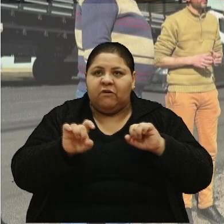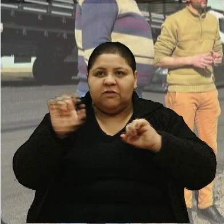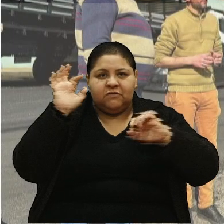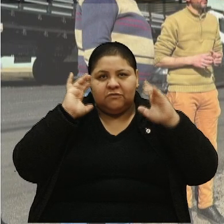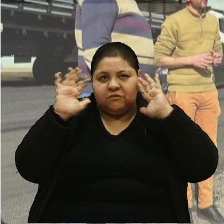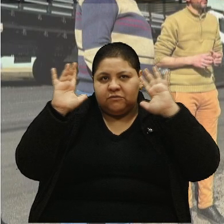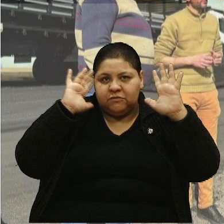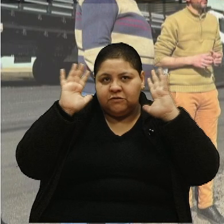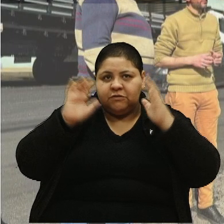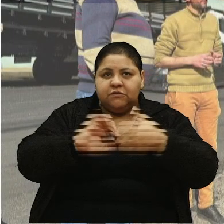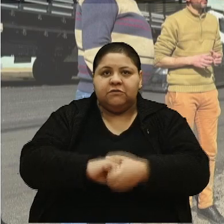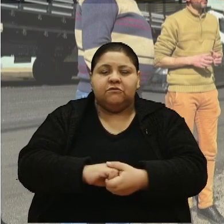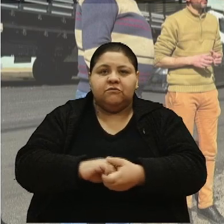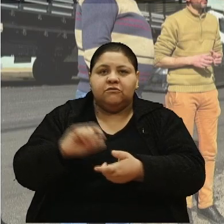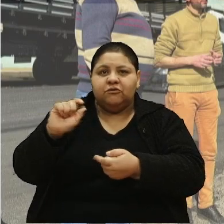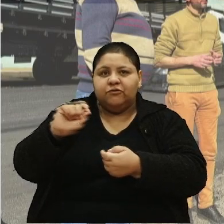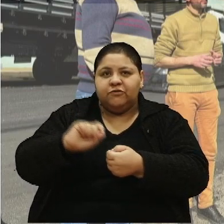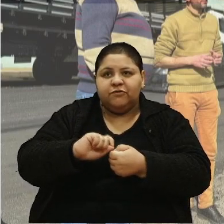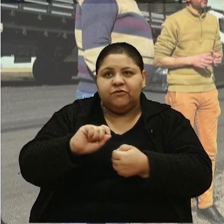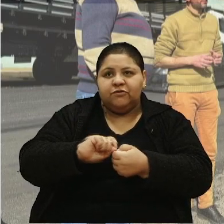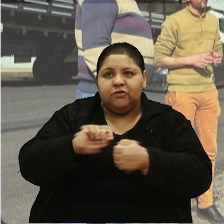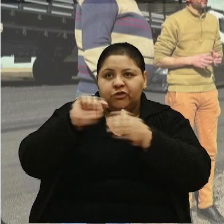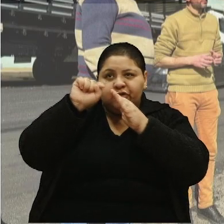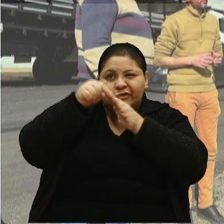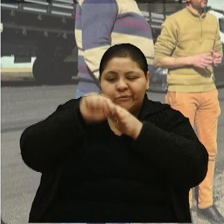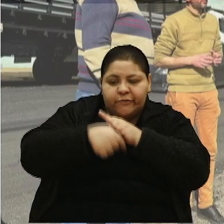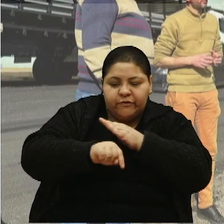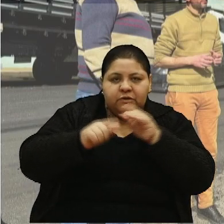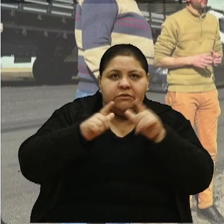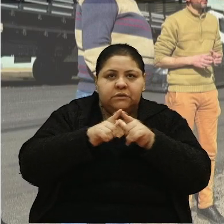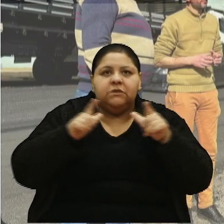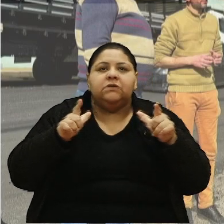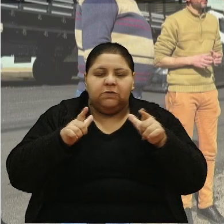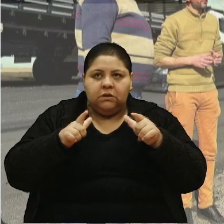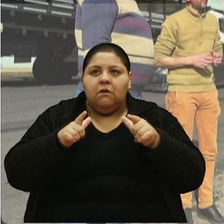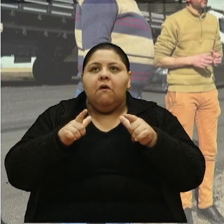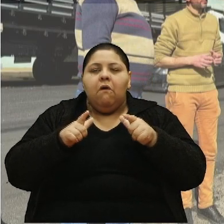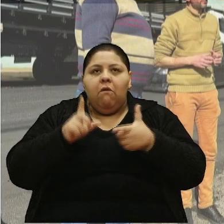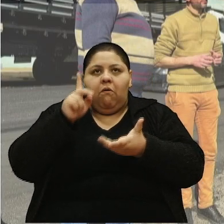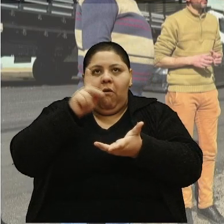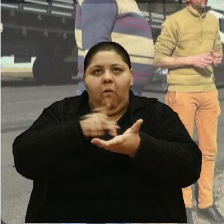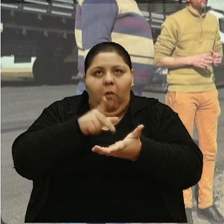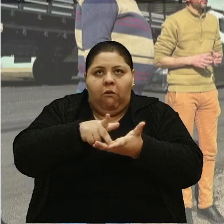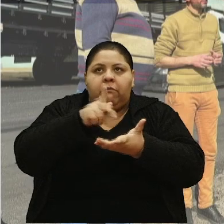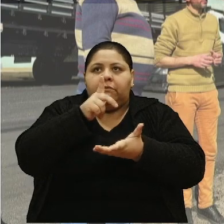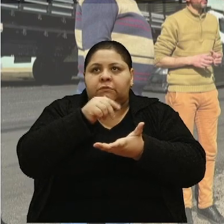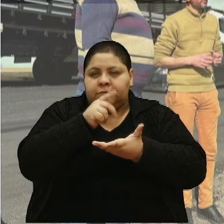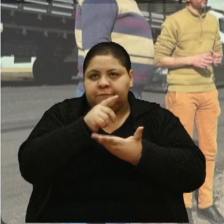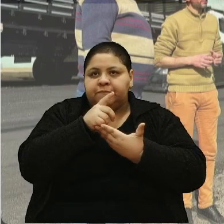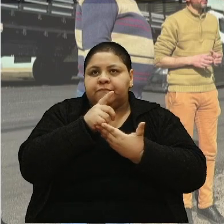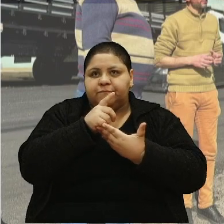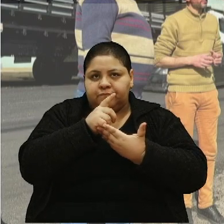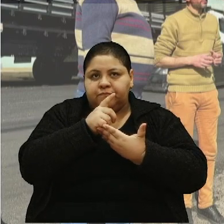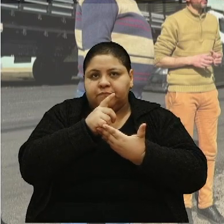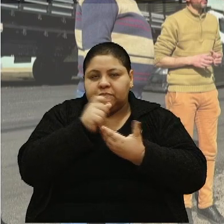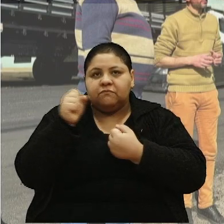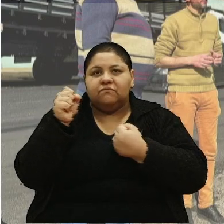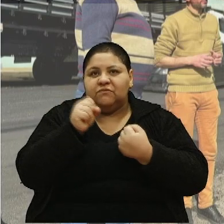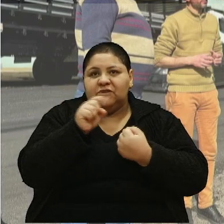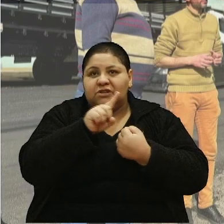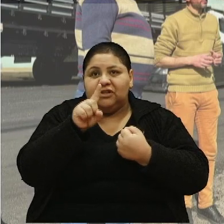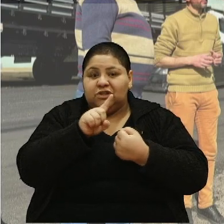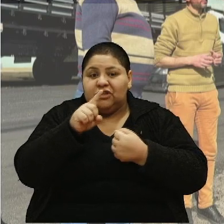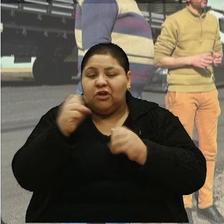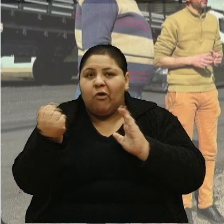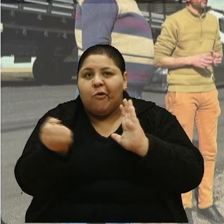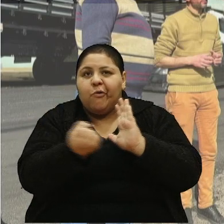imaginar, será feito ali uma profundidade maior, para que de fato essa água possa não atingir um